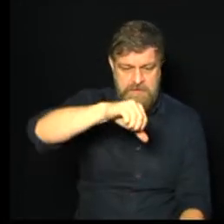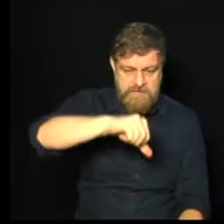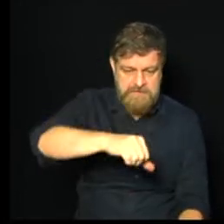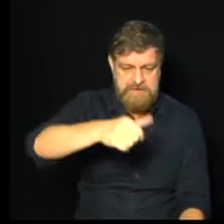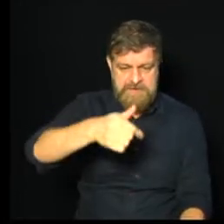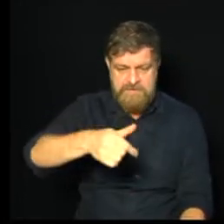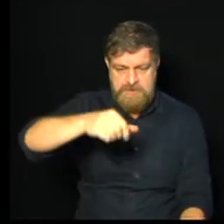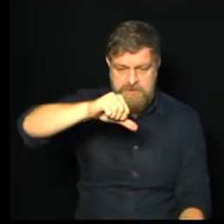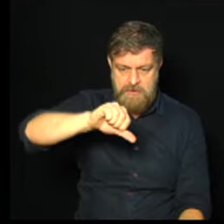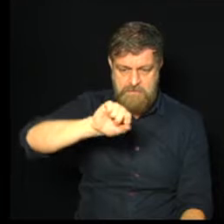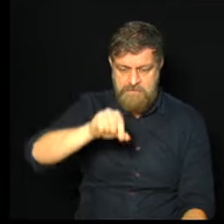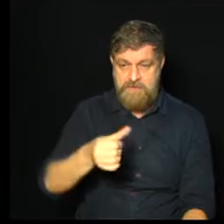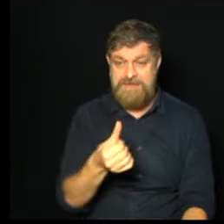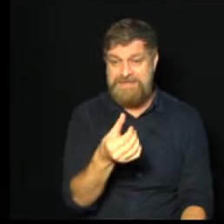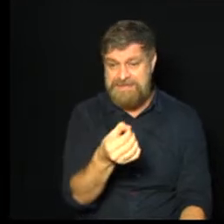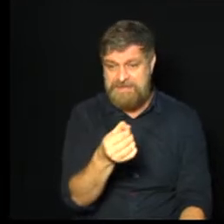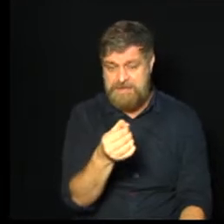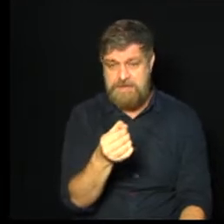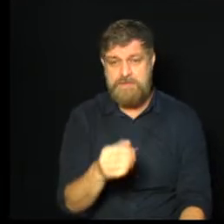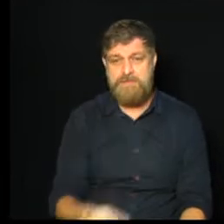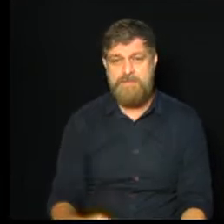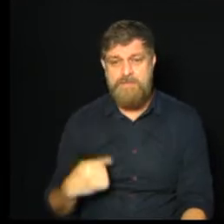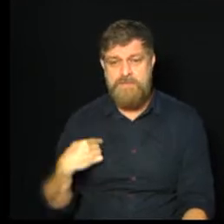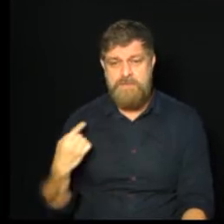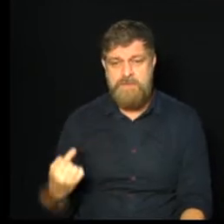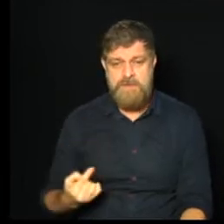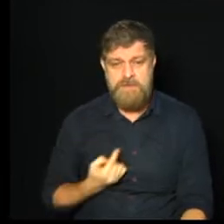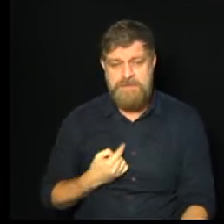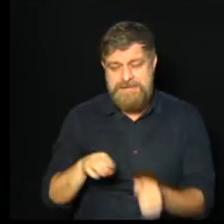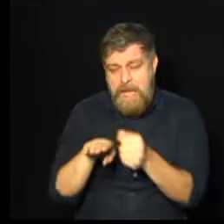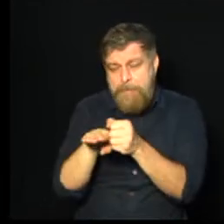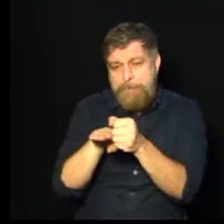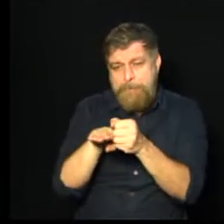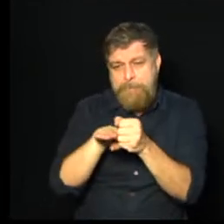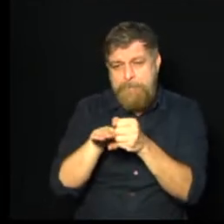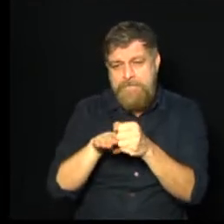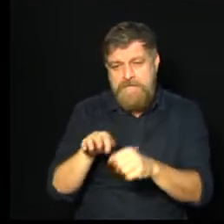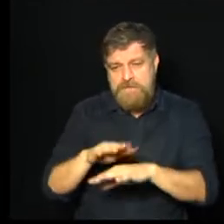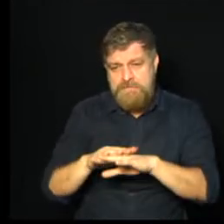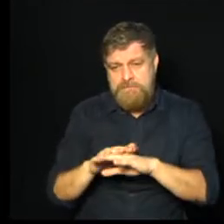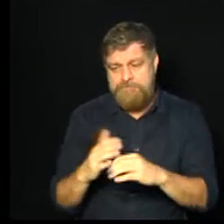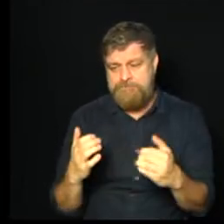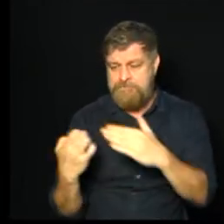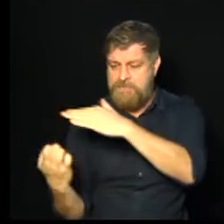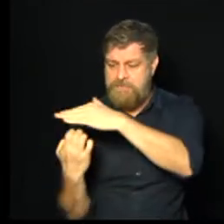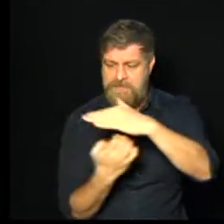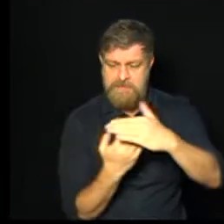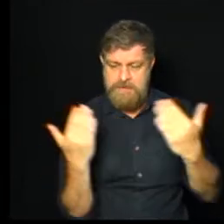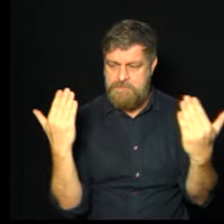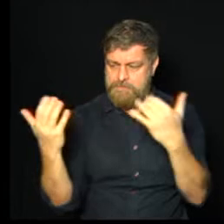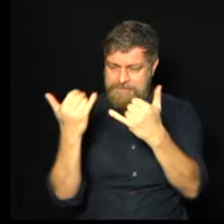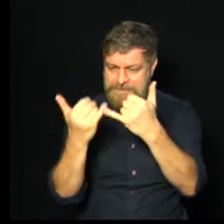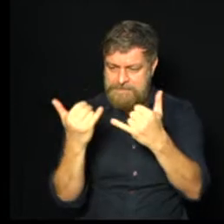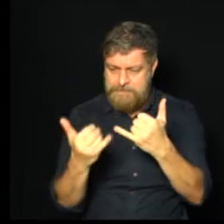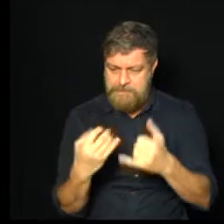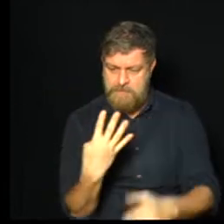38.449.929,60. Isso daqui nós tiramos um valor médio entre uma empresa e outra, e que ficou em